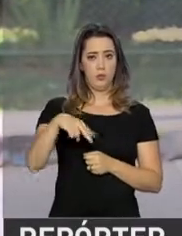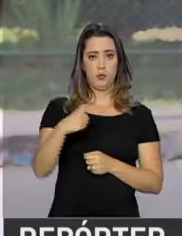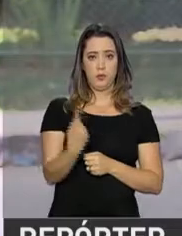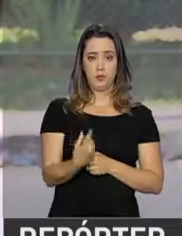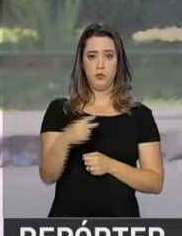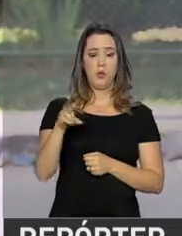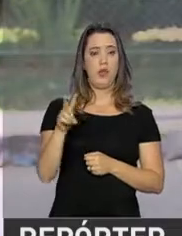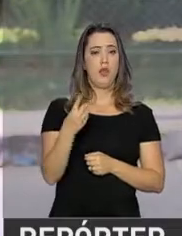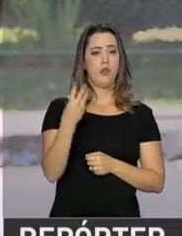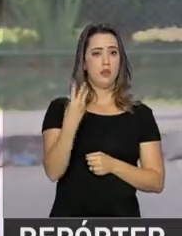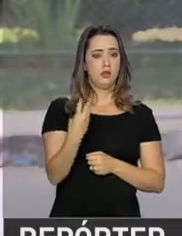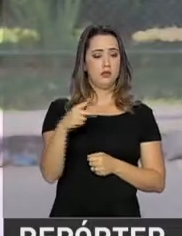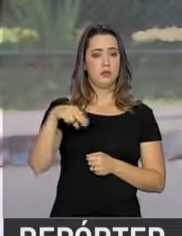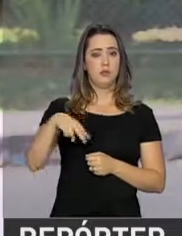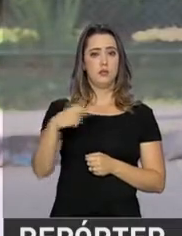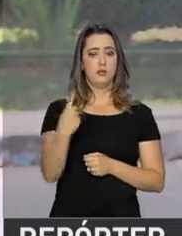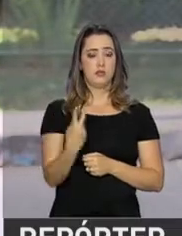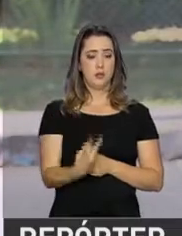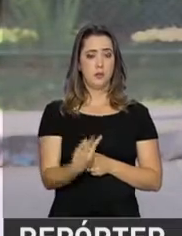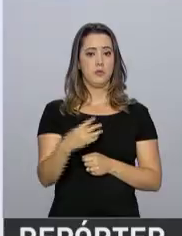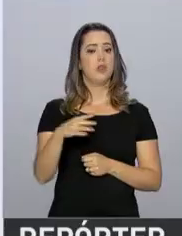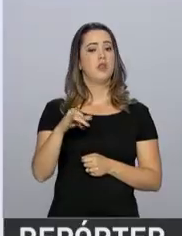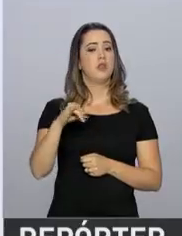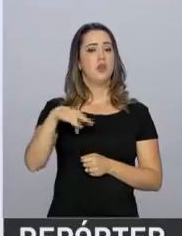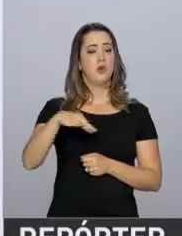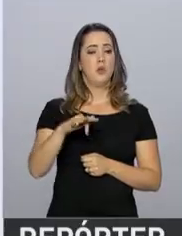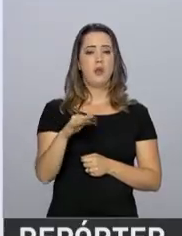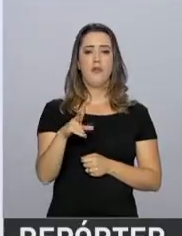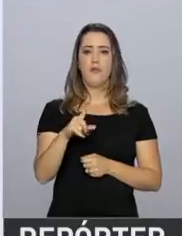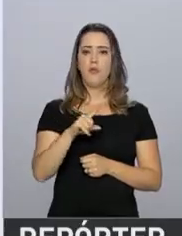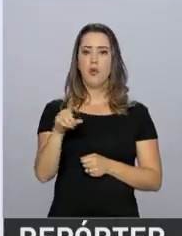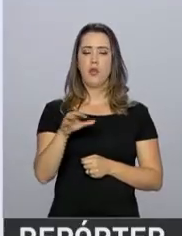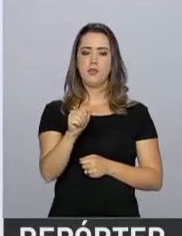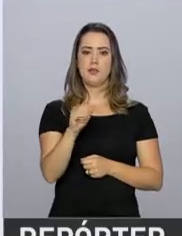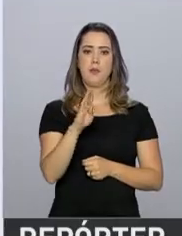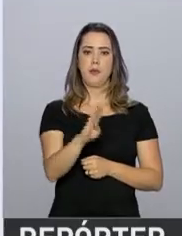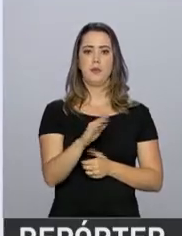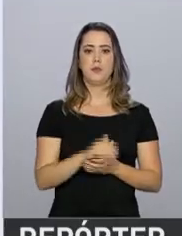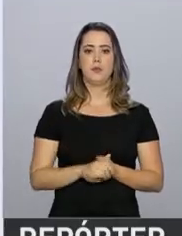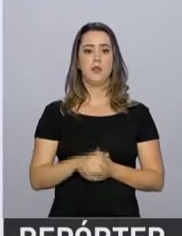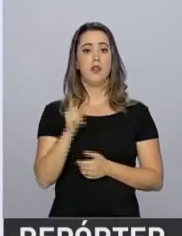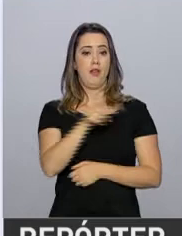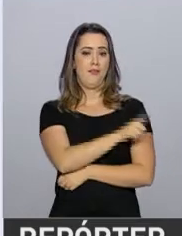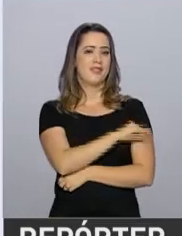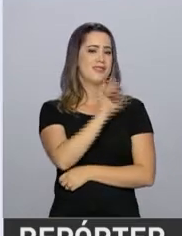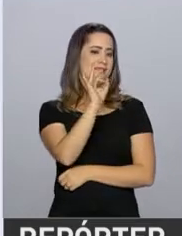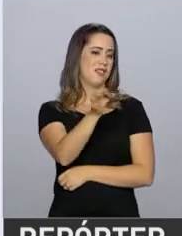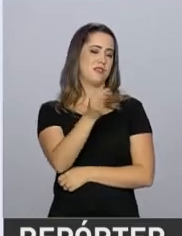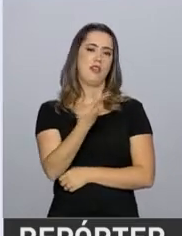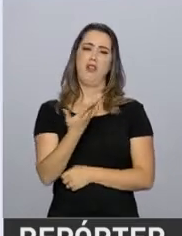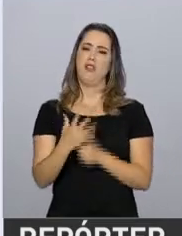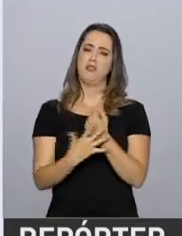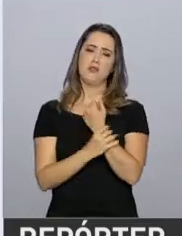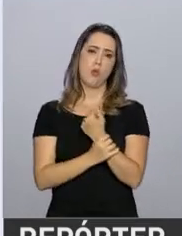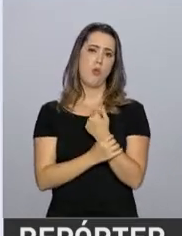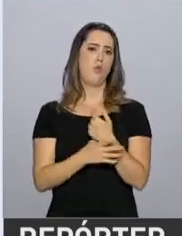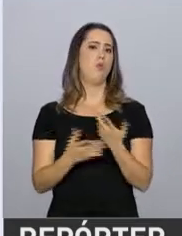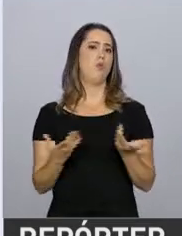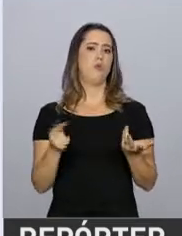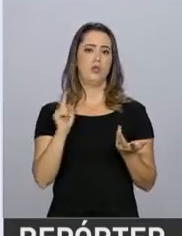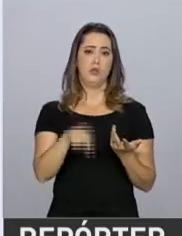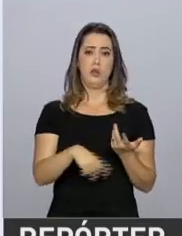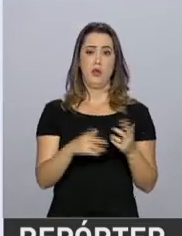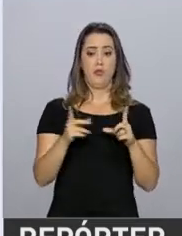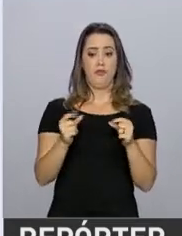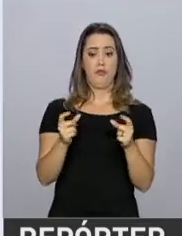h3n2 eo influenza b a vacina é extremamente segura tem 99 por cento de eficácia é feita com fragmentos de